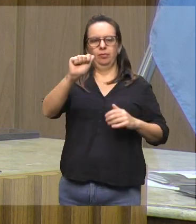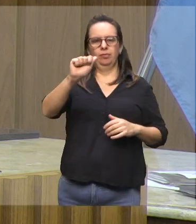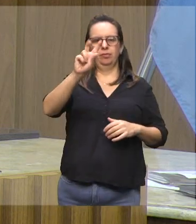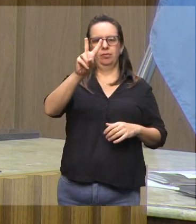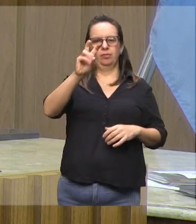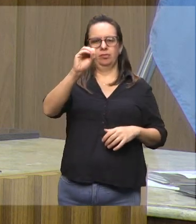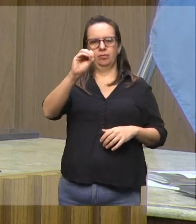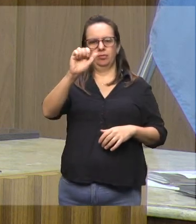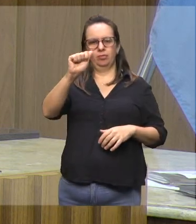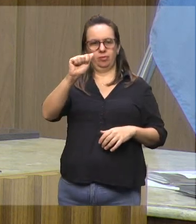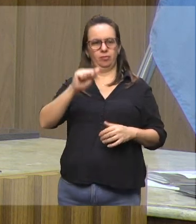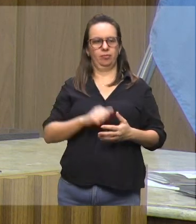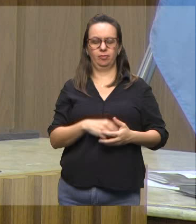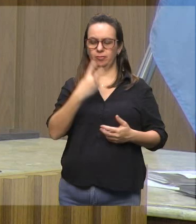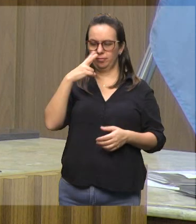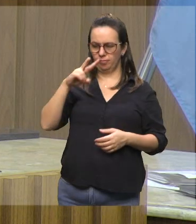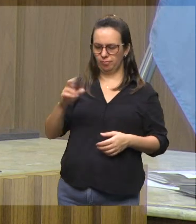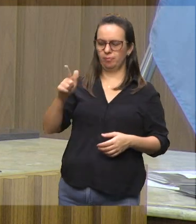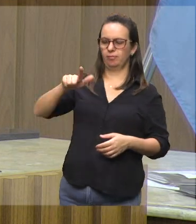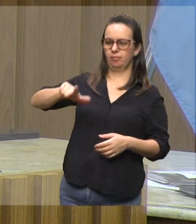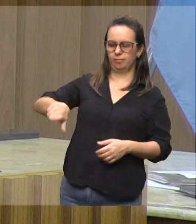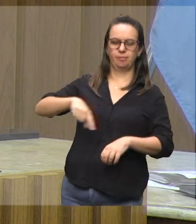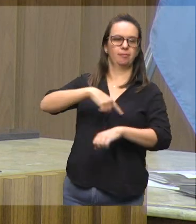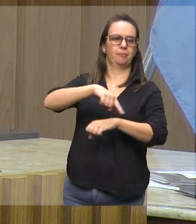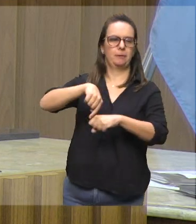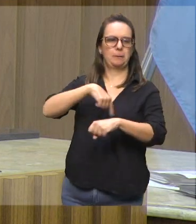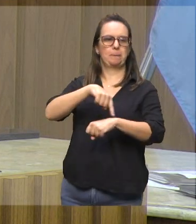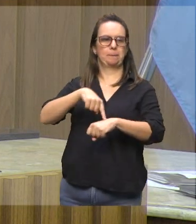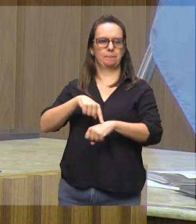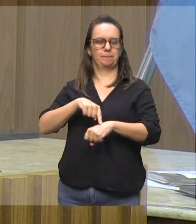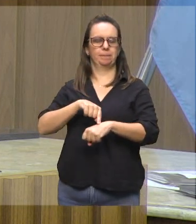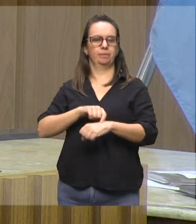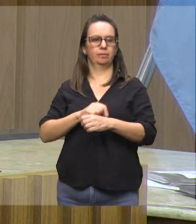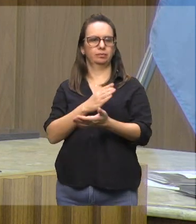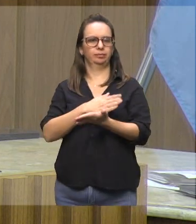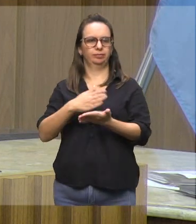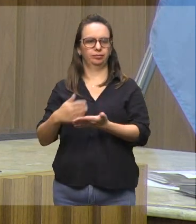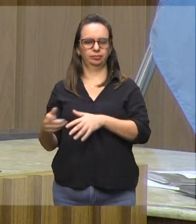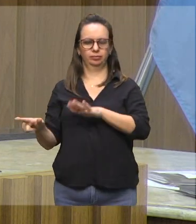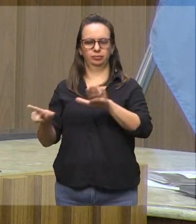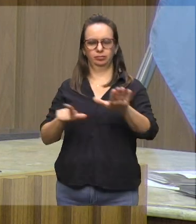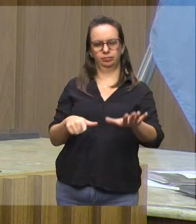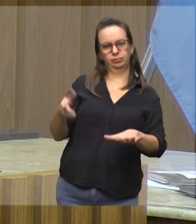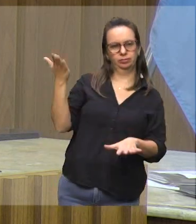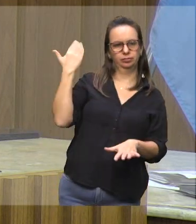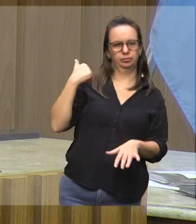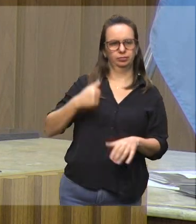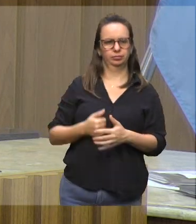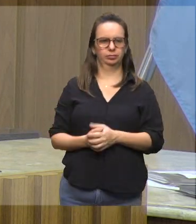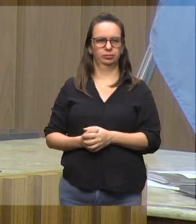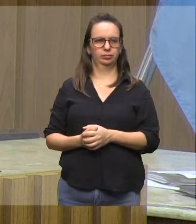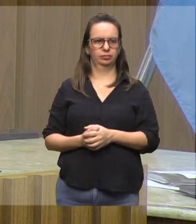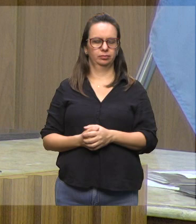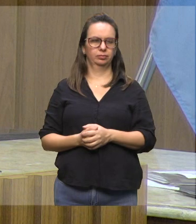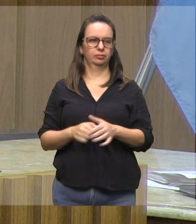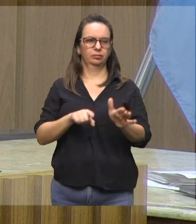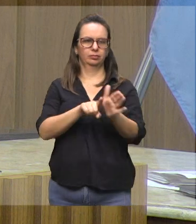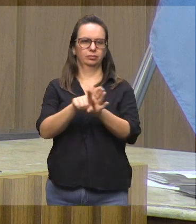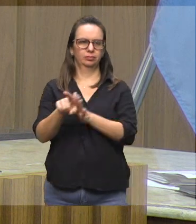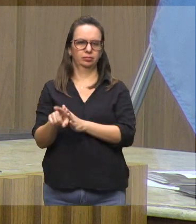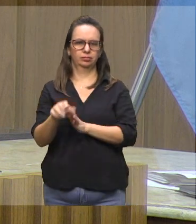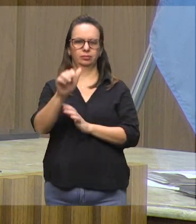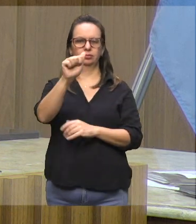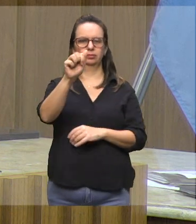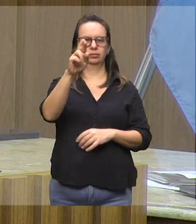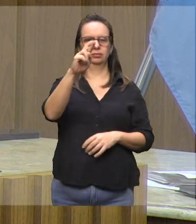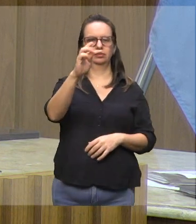os horários que ela adequou a partir da semana passada, e faço também uma provocação à Artesp. Como é uma linha